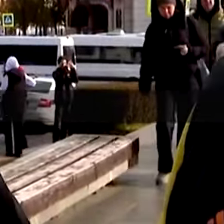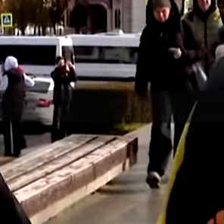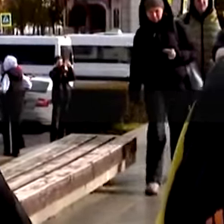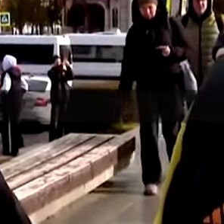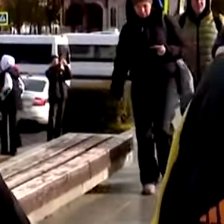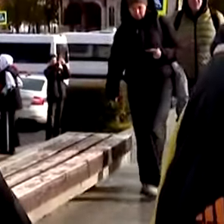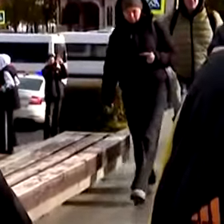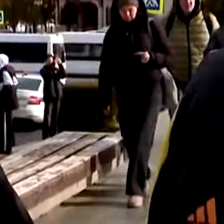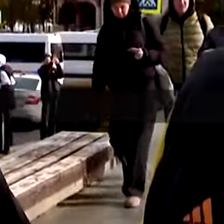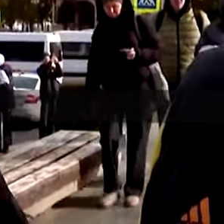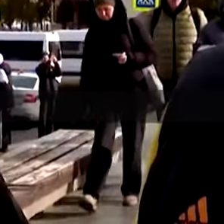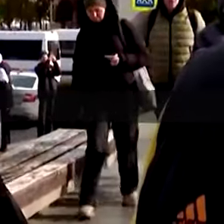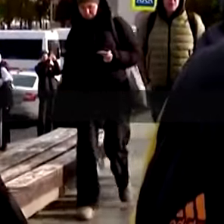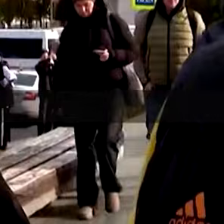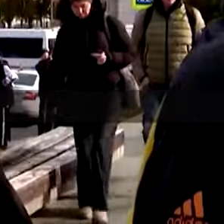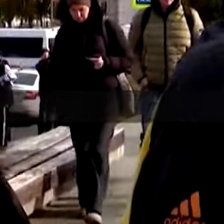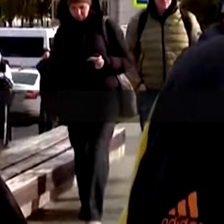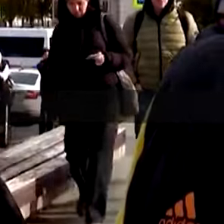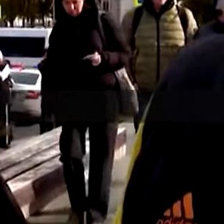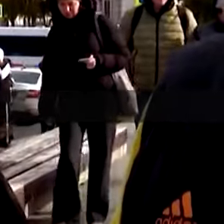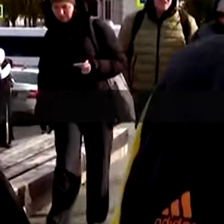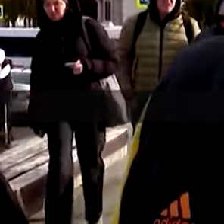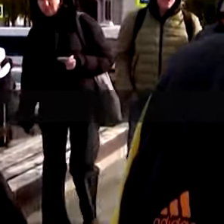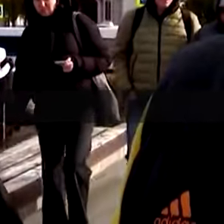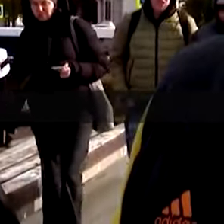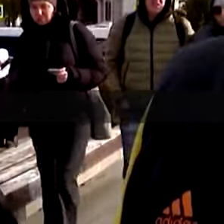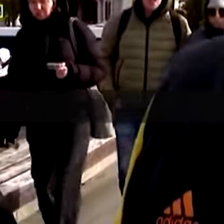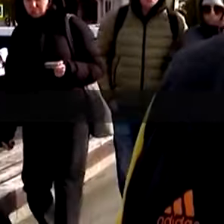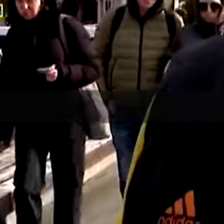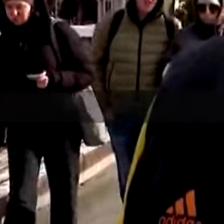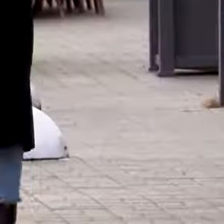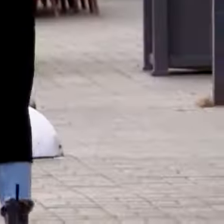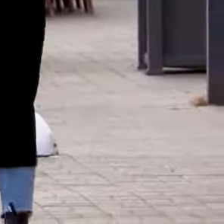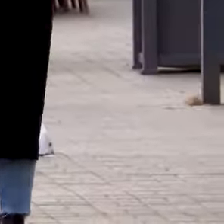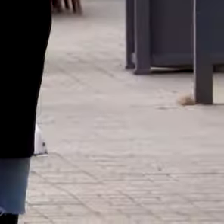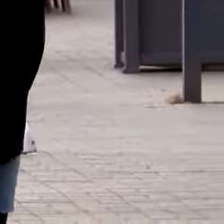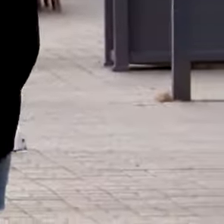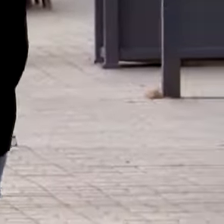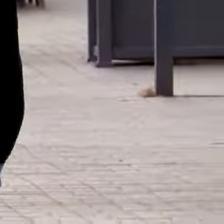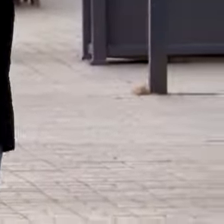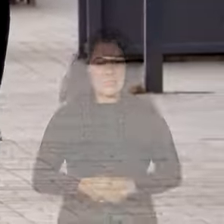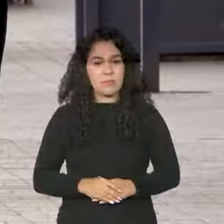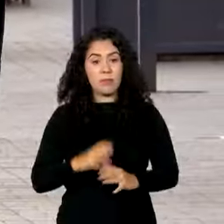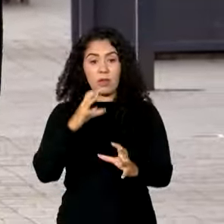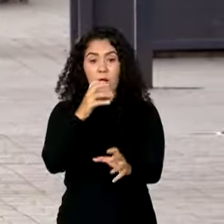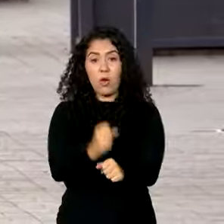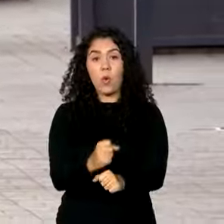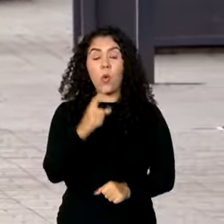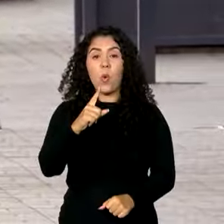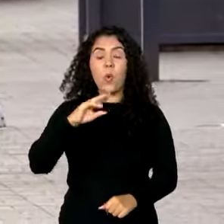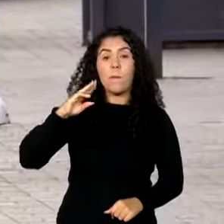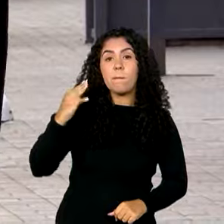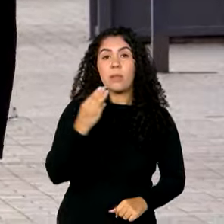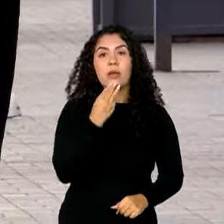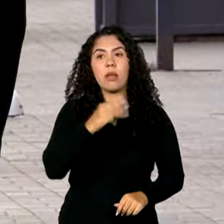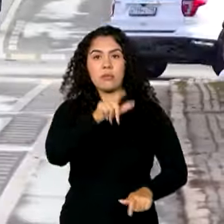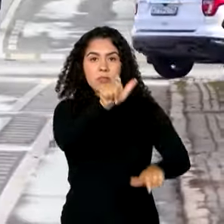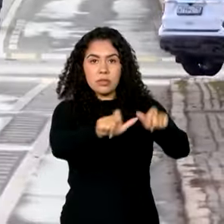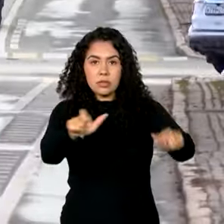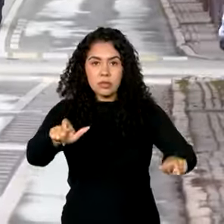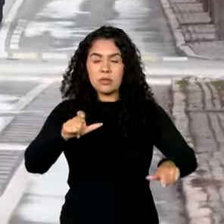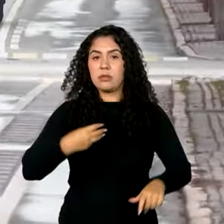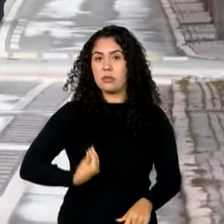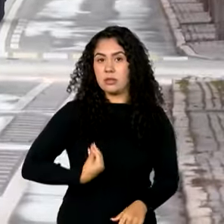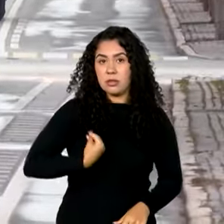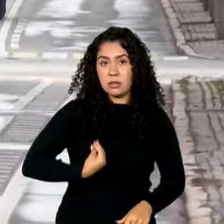are very hospitable and the weather is so nice these days. Com 1 milhão e 200 mil habitantes e situada